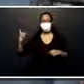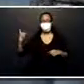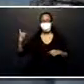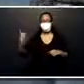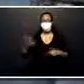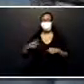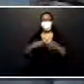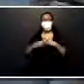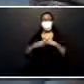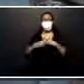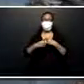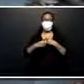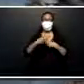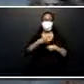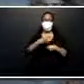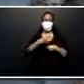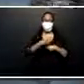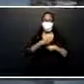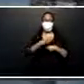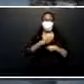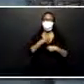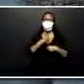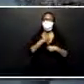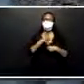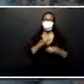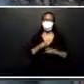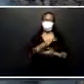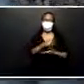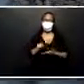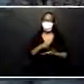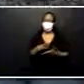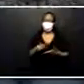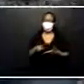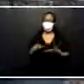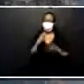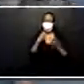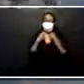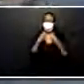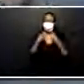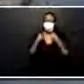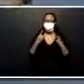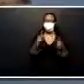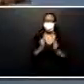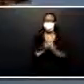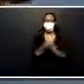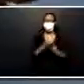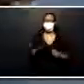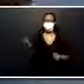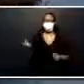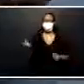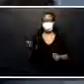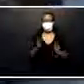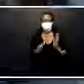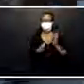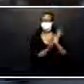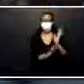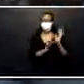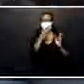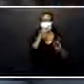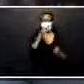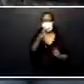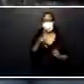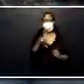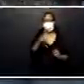a necessidade de escrever e dialogar com vocês. Porque o artigo de opinião, o próprio